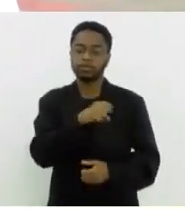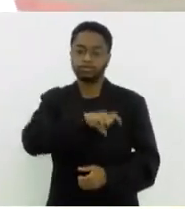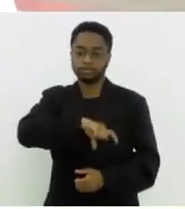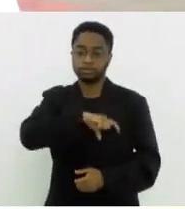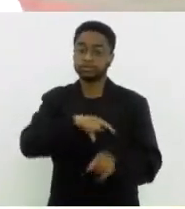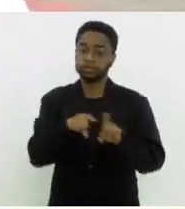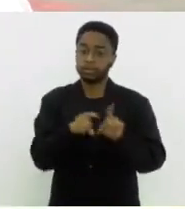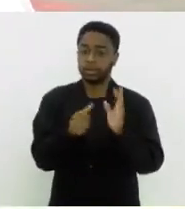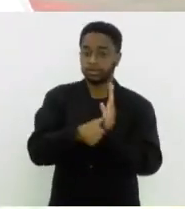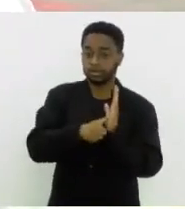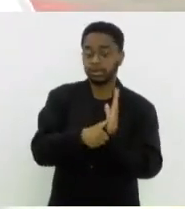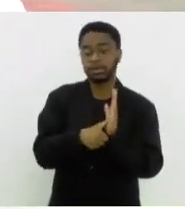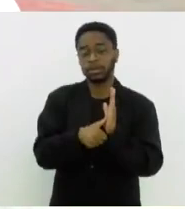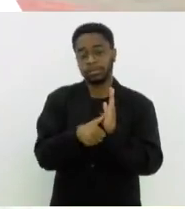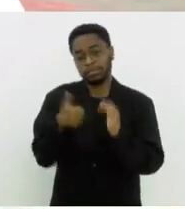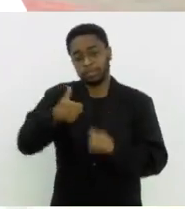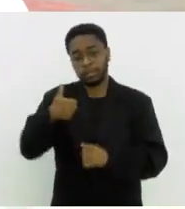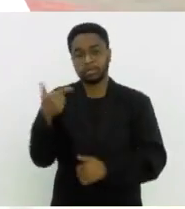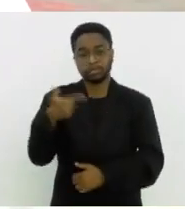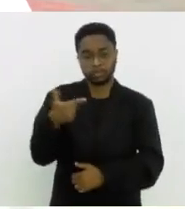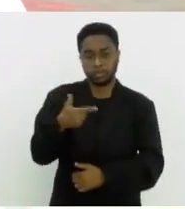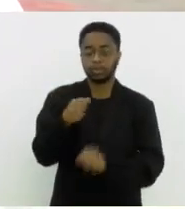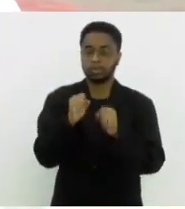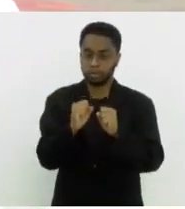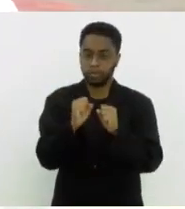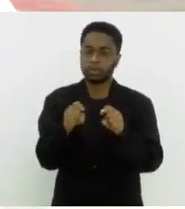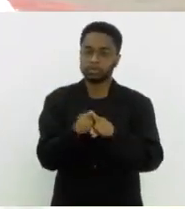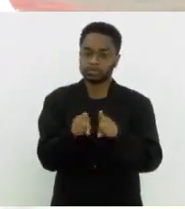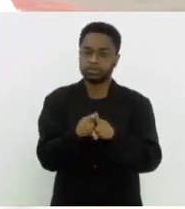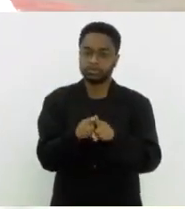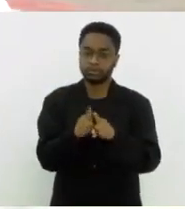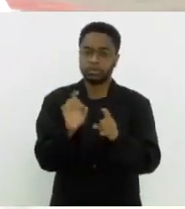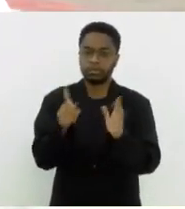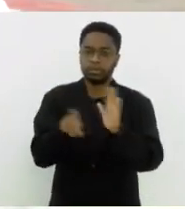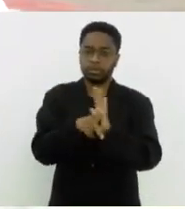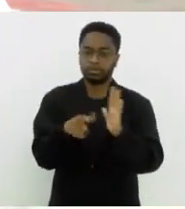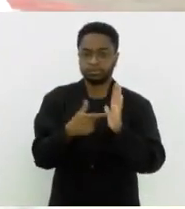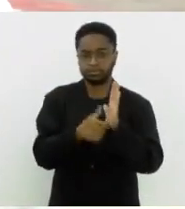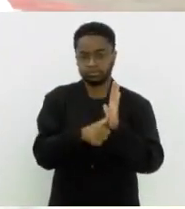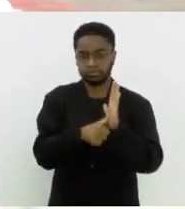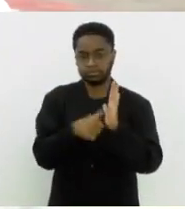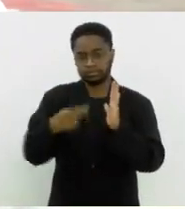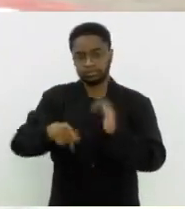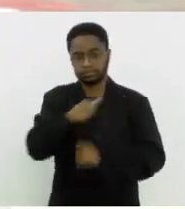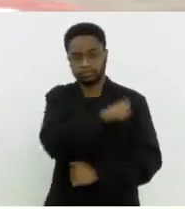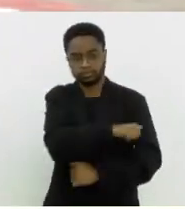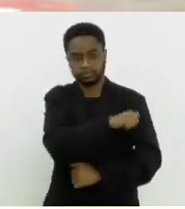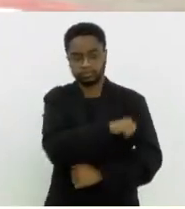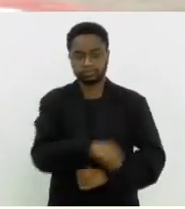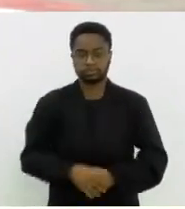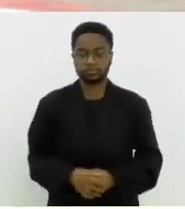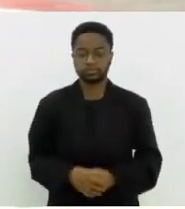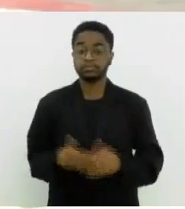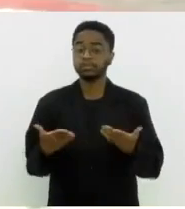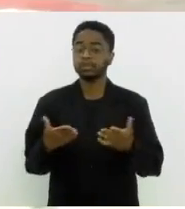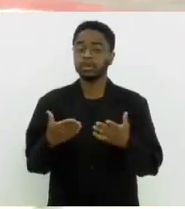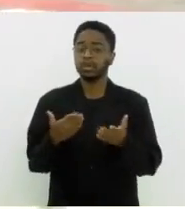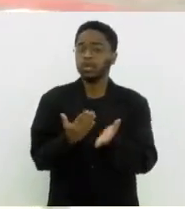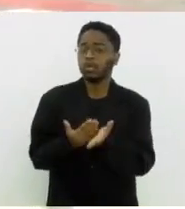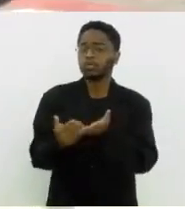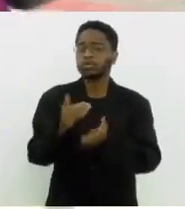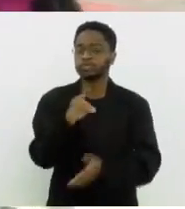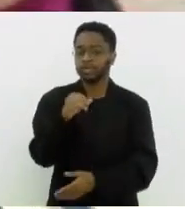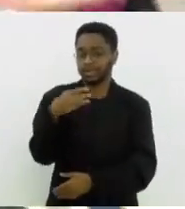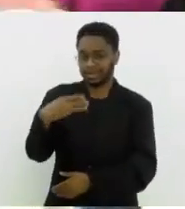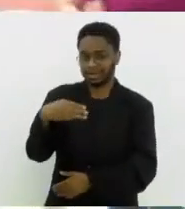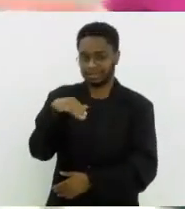identificação civil, primeira e segunda vias, né, das identidades do cidadão fluminense. E André, esse serviço foi lançado no dia 3